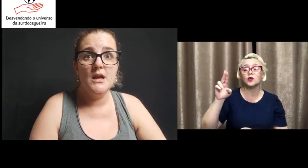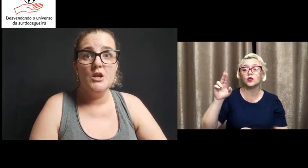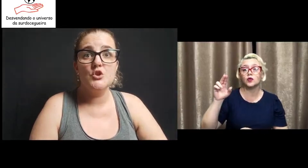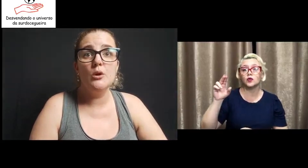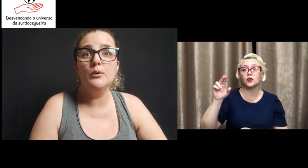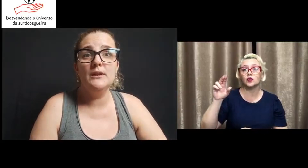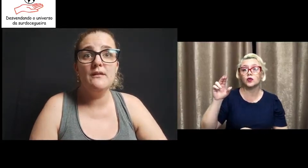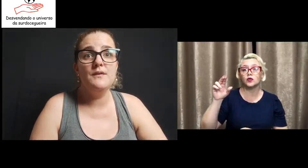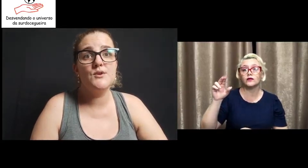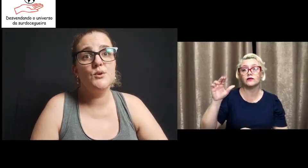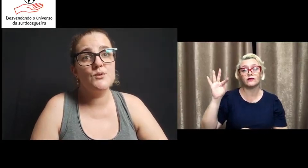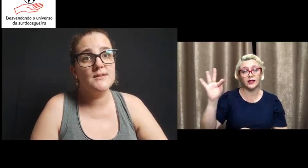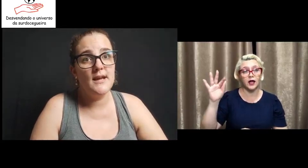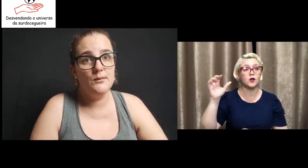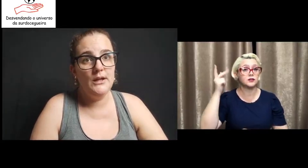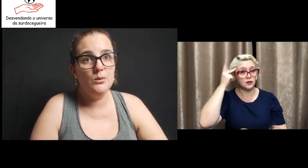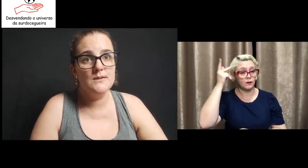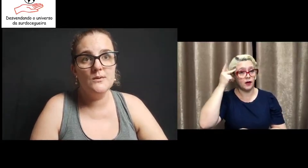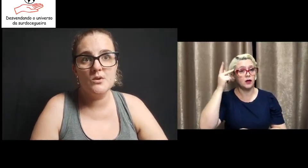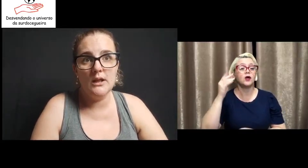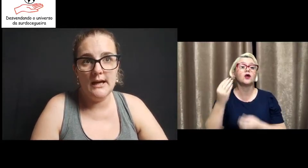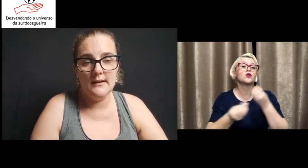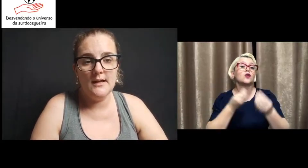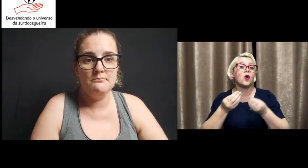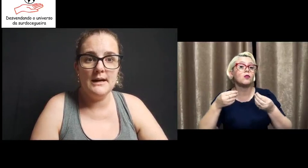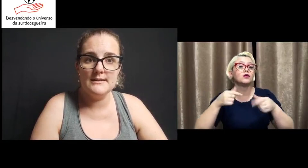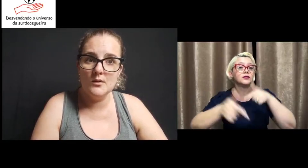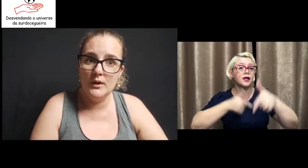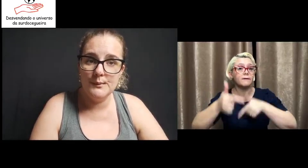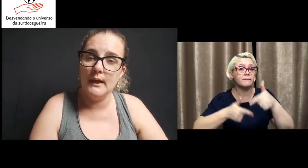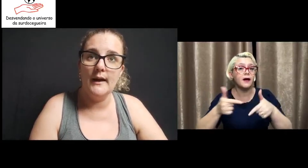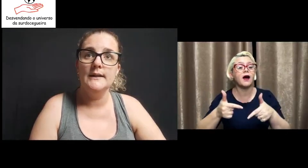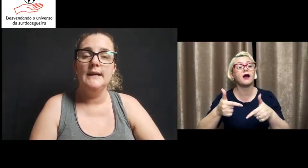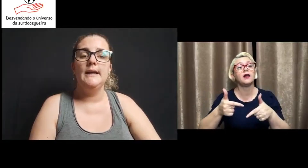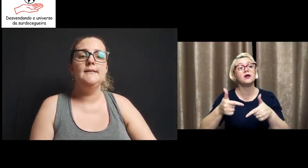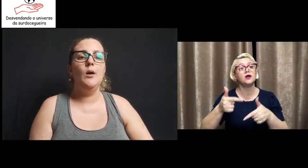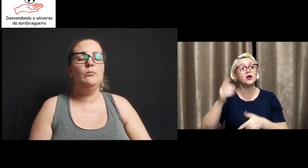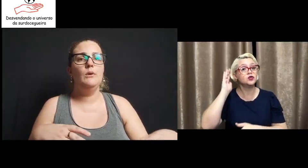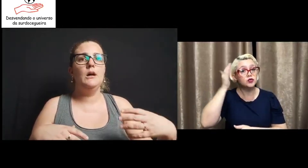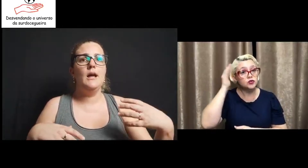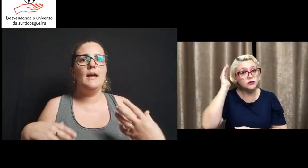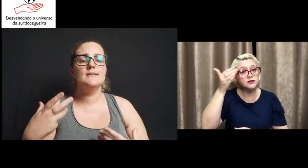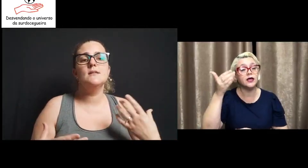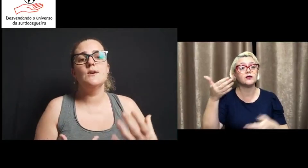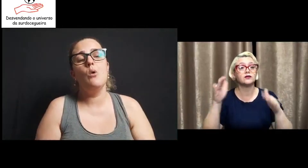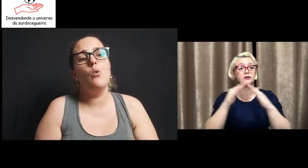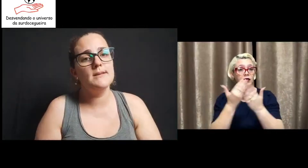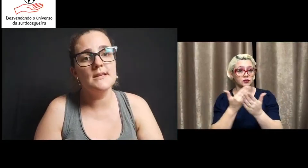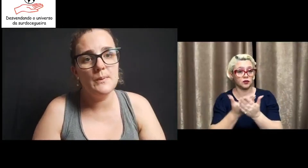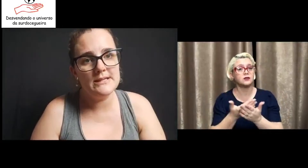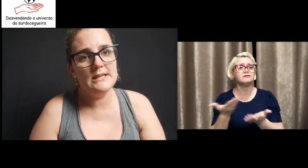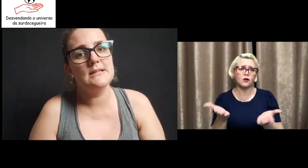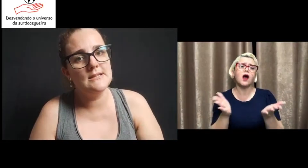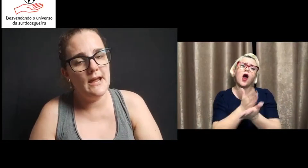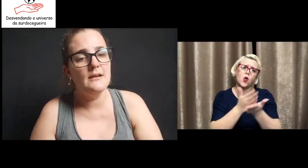Guarulhos, sobre o devir surdo-cego na inclusão escolar, impasse curricular. Então, essas são algumas